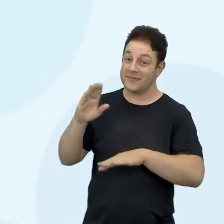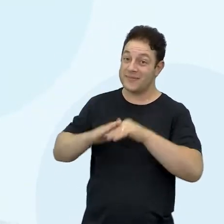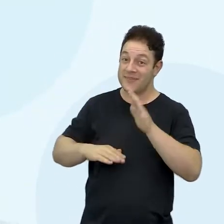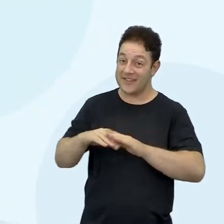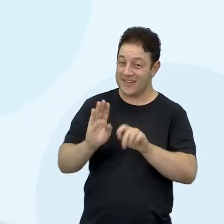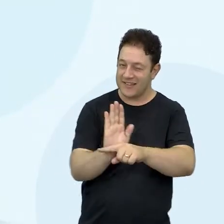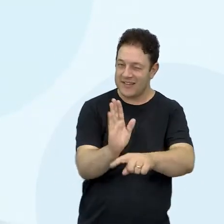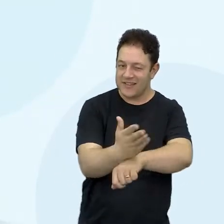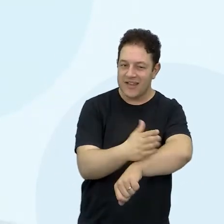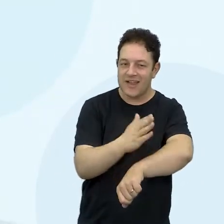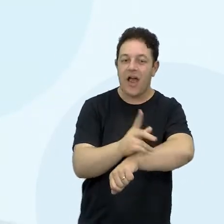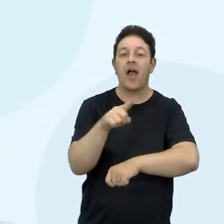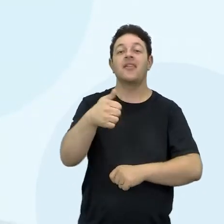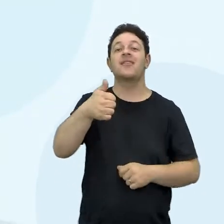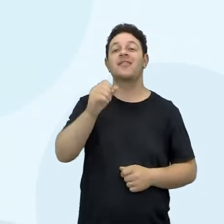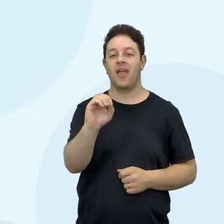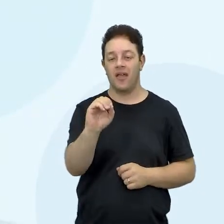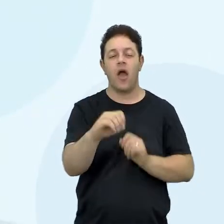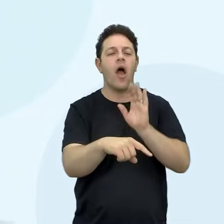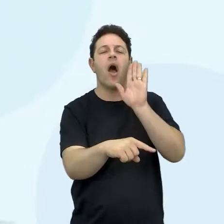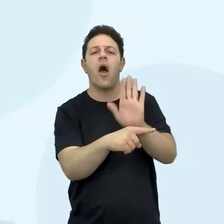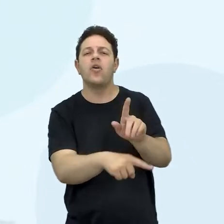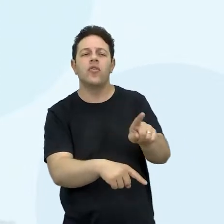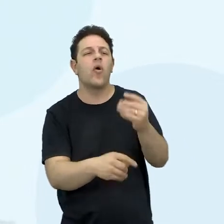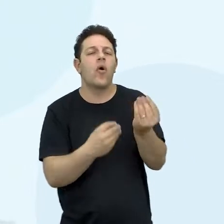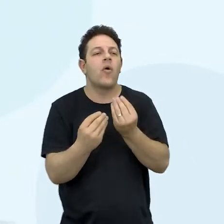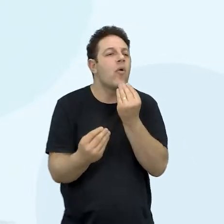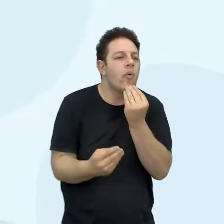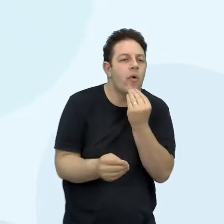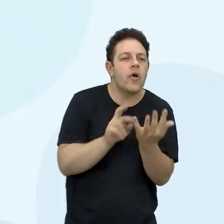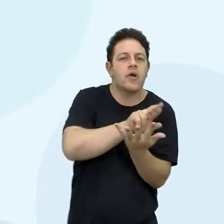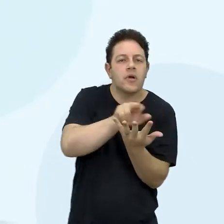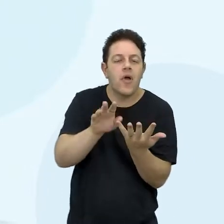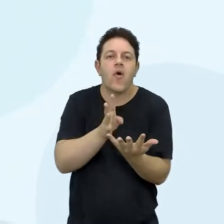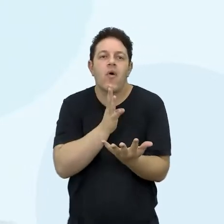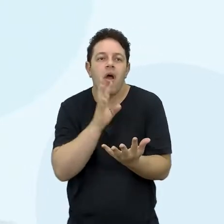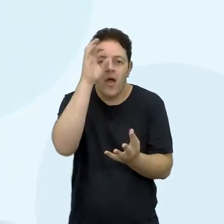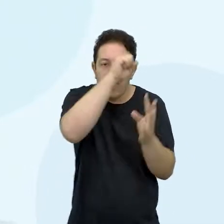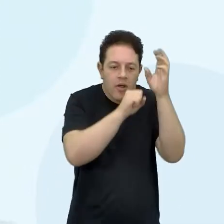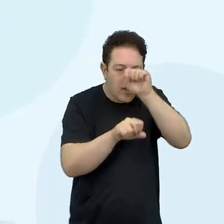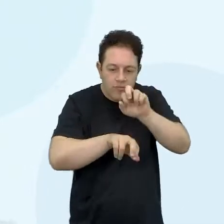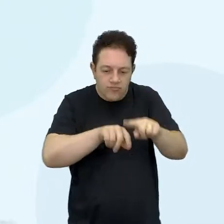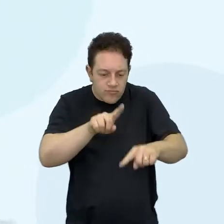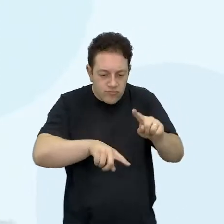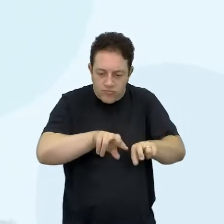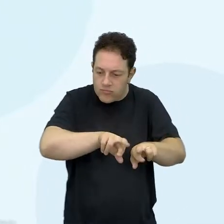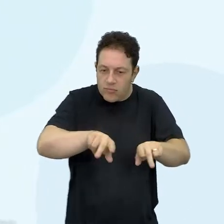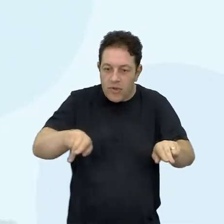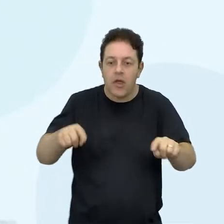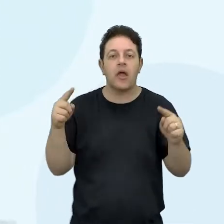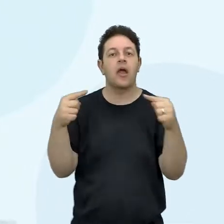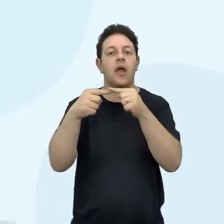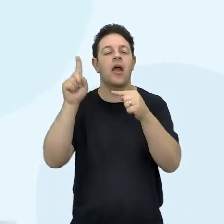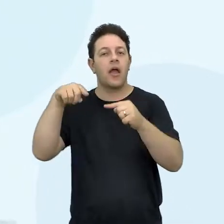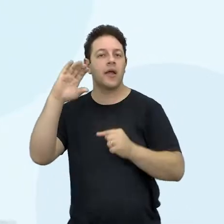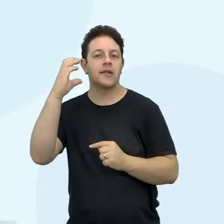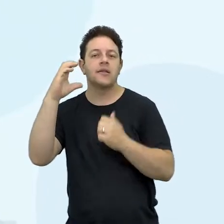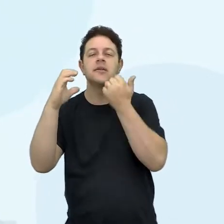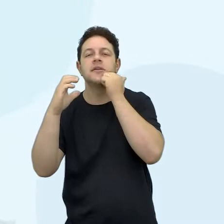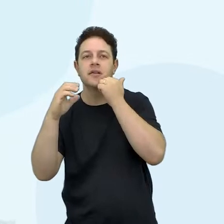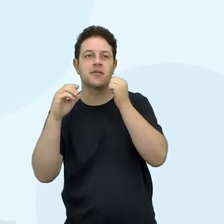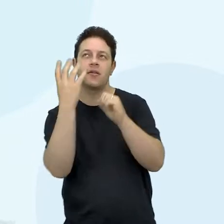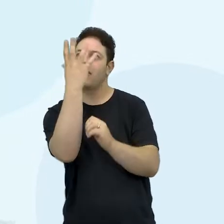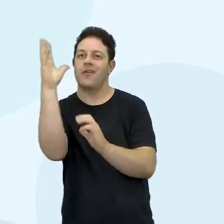habilidade 10, que é avaliar como oportunidades, conhecimentos e recursos relacionados às ciências da